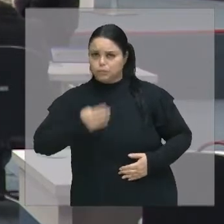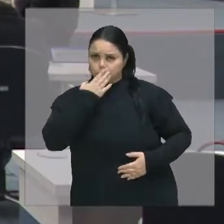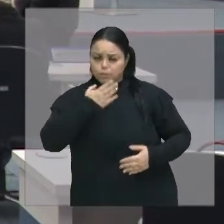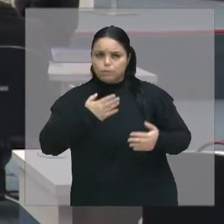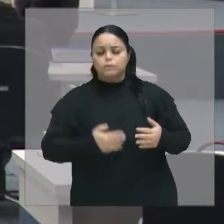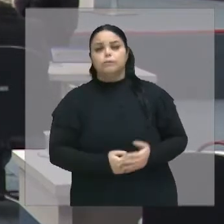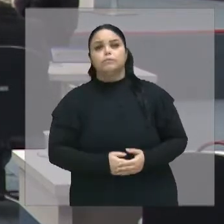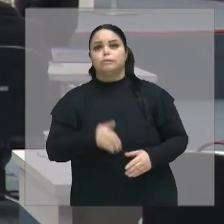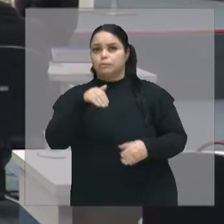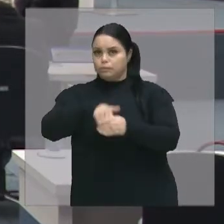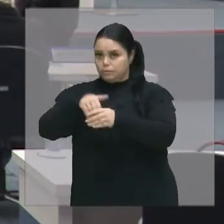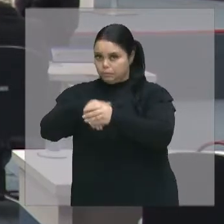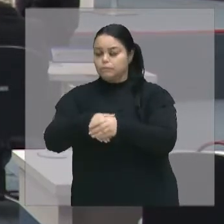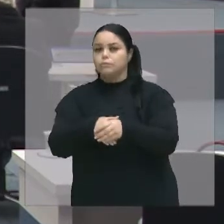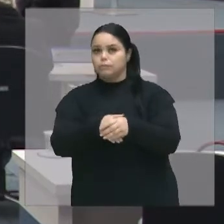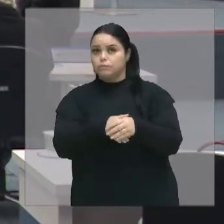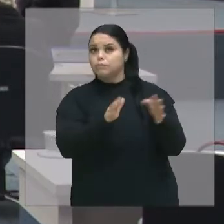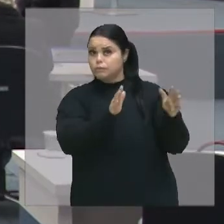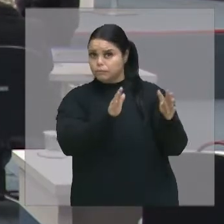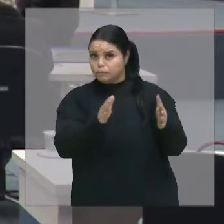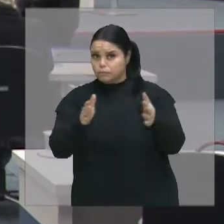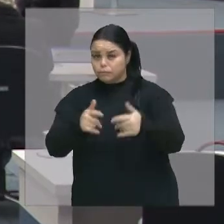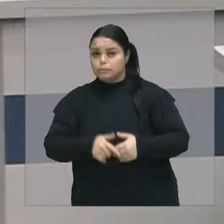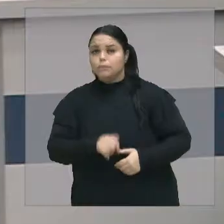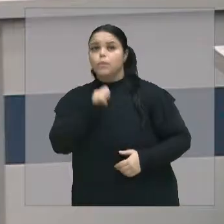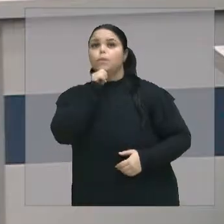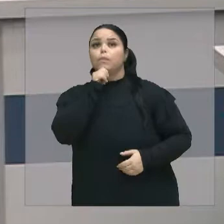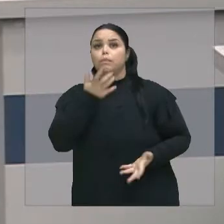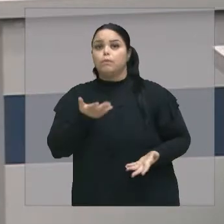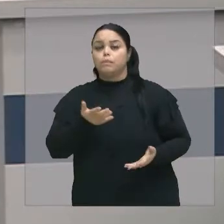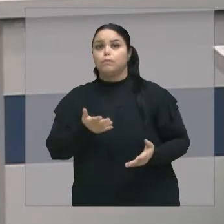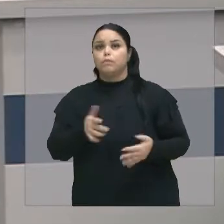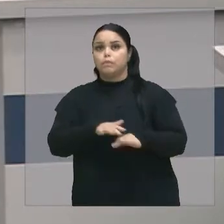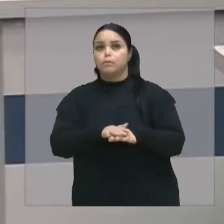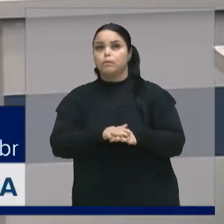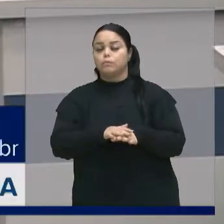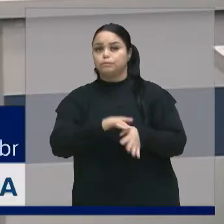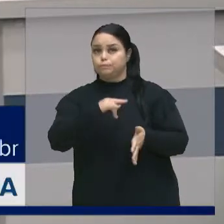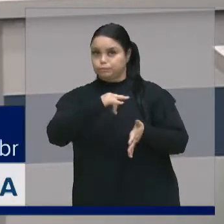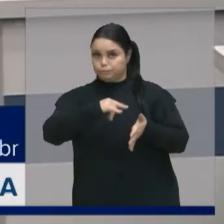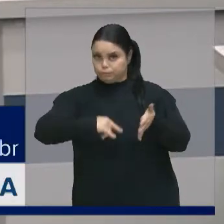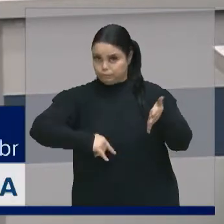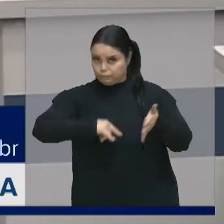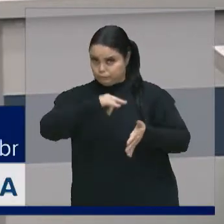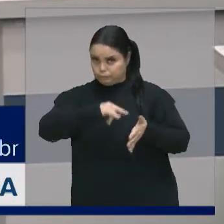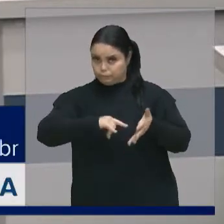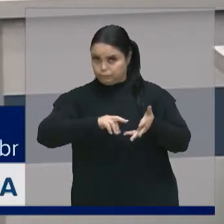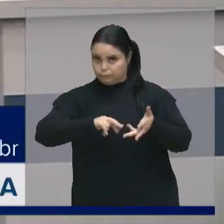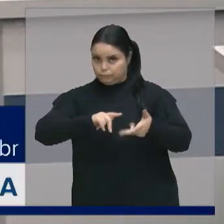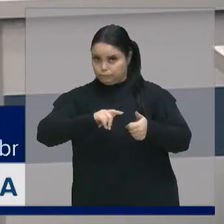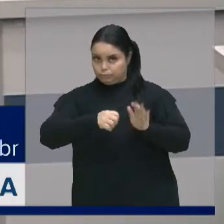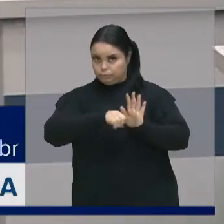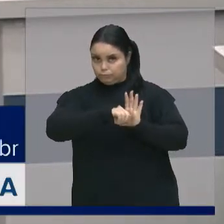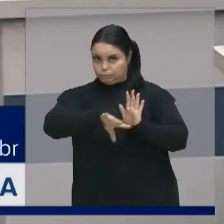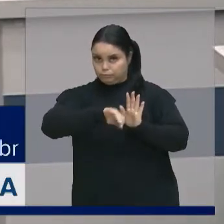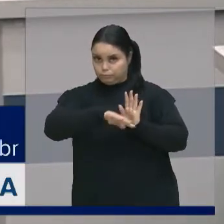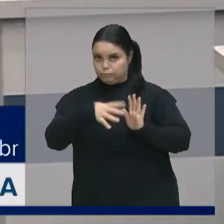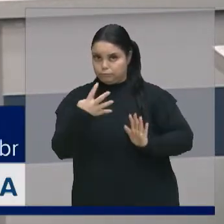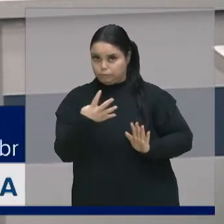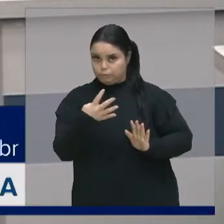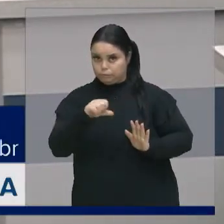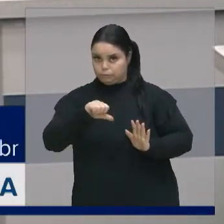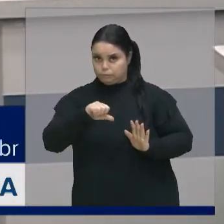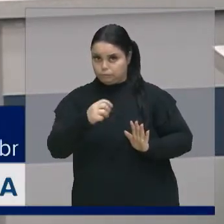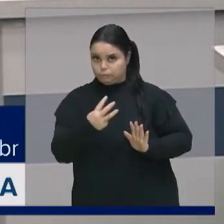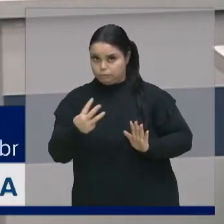pedidos: votação em bloco e ainda a inclusão de documentos, indicações